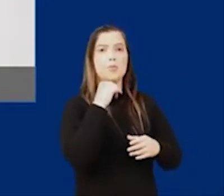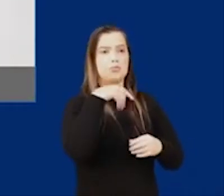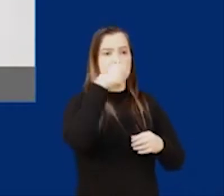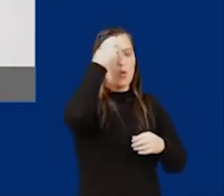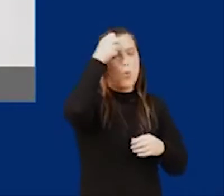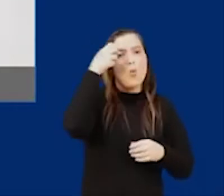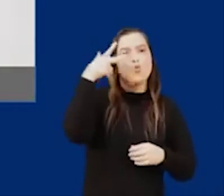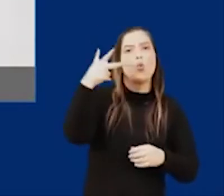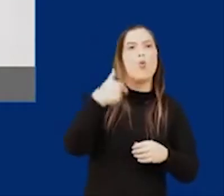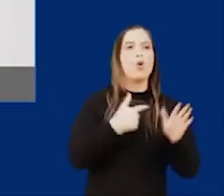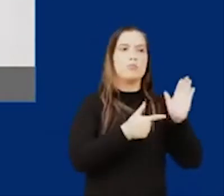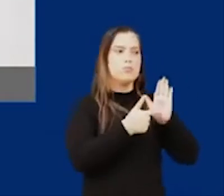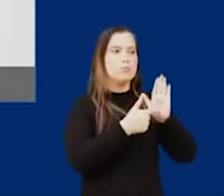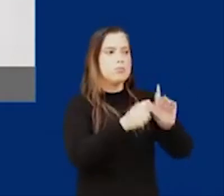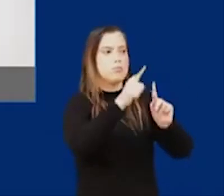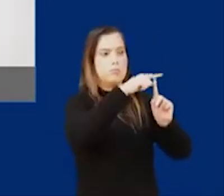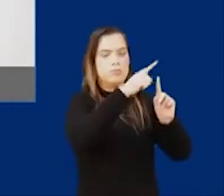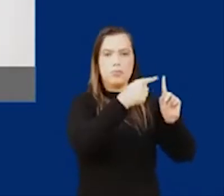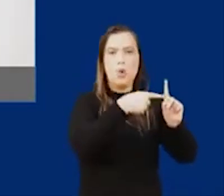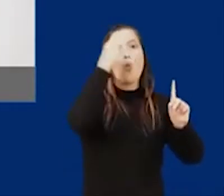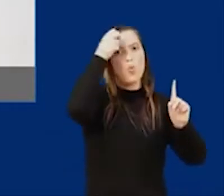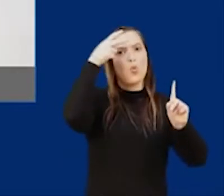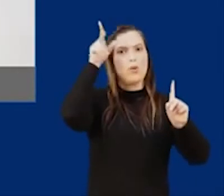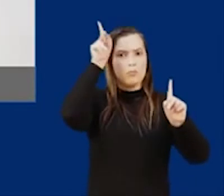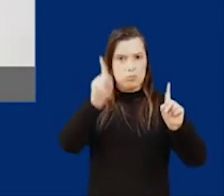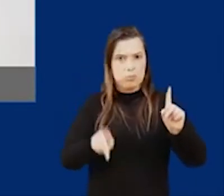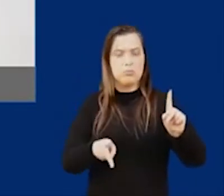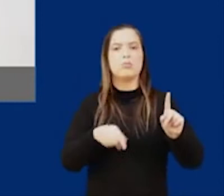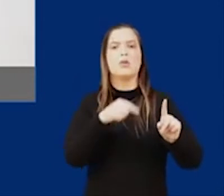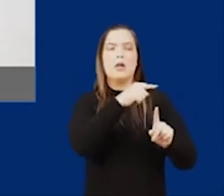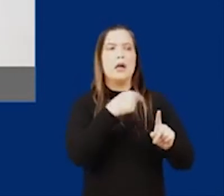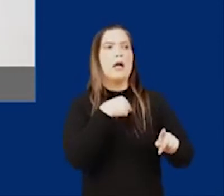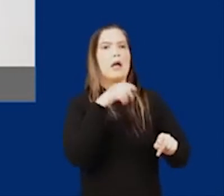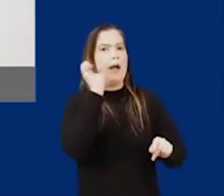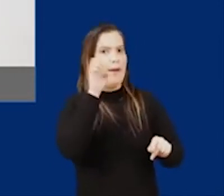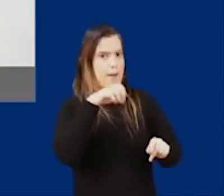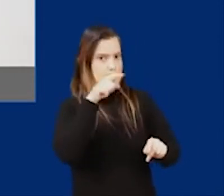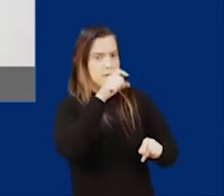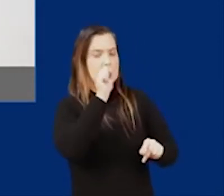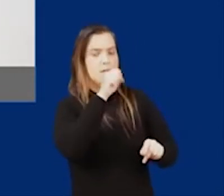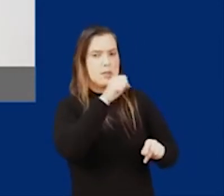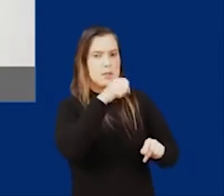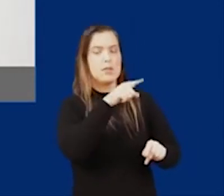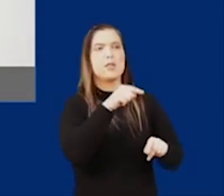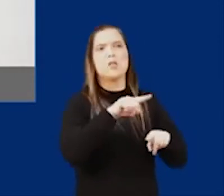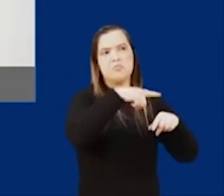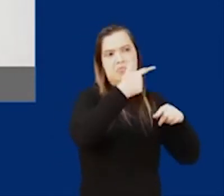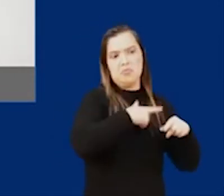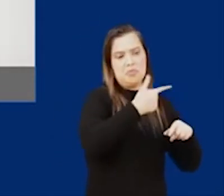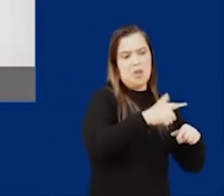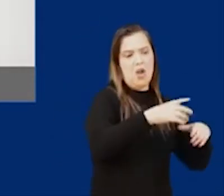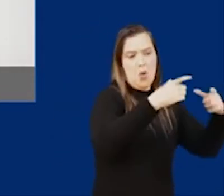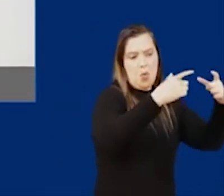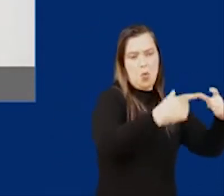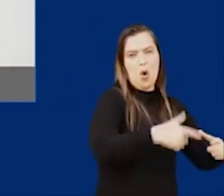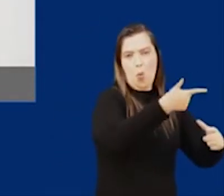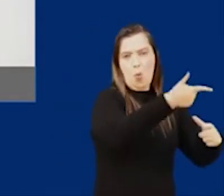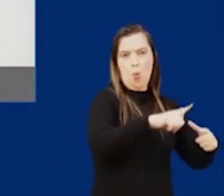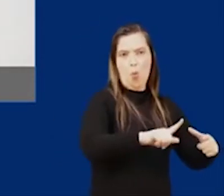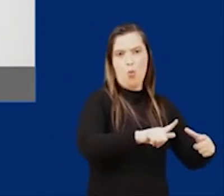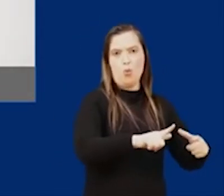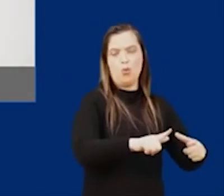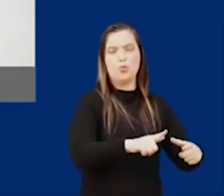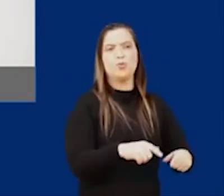trazer a maternidade como cultura mesmo, porque né, e não há outro lugar para estar dentro do que não em